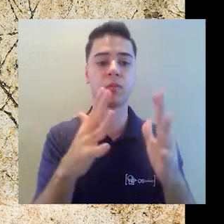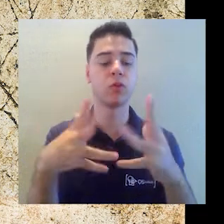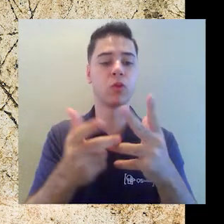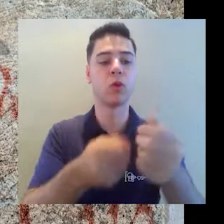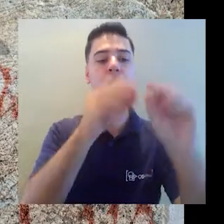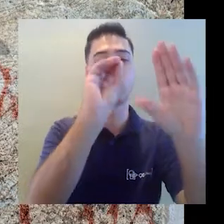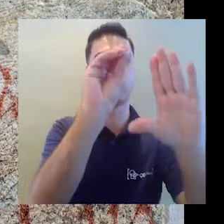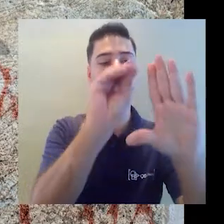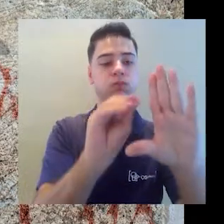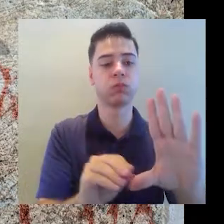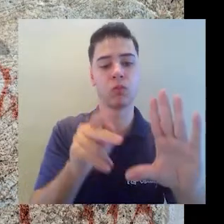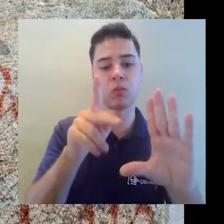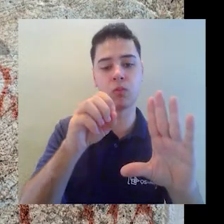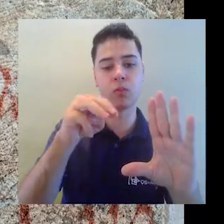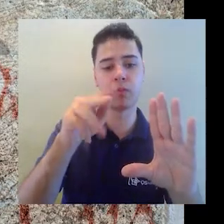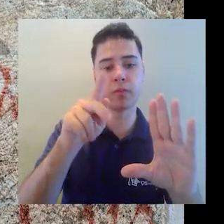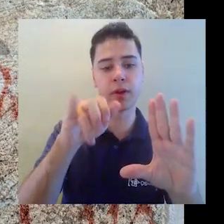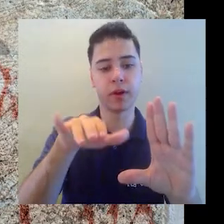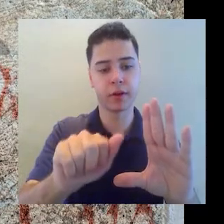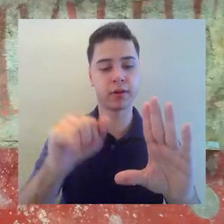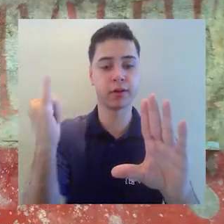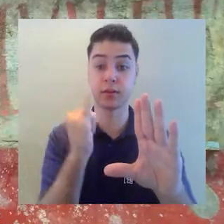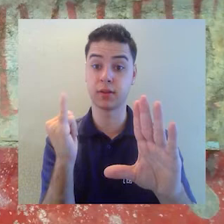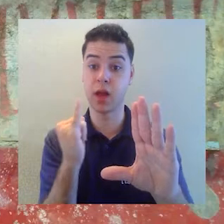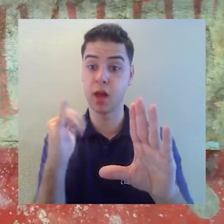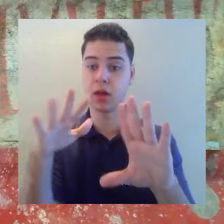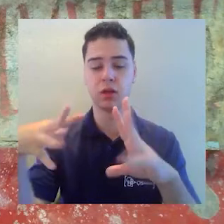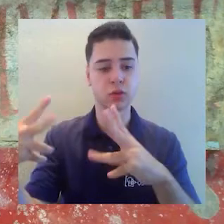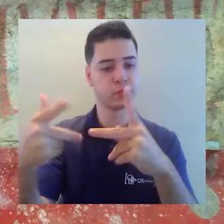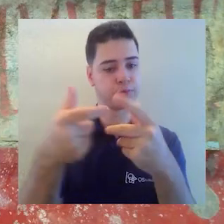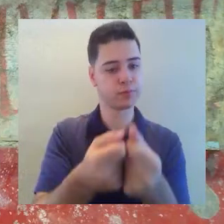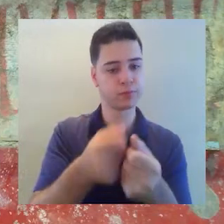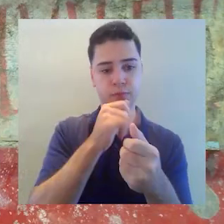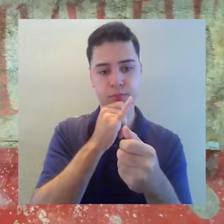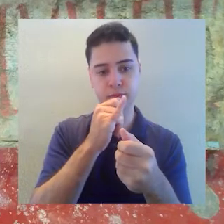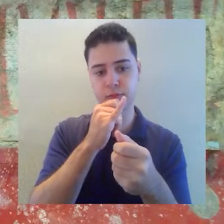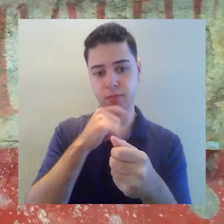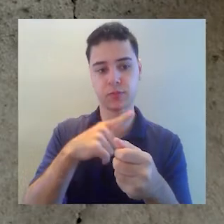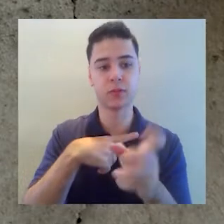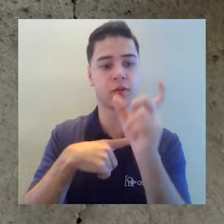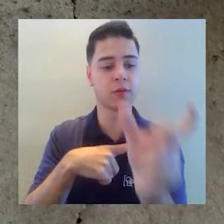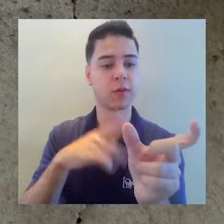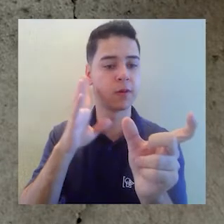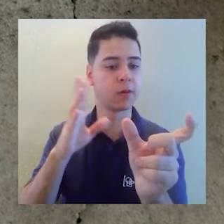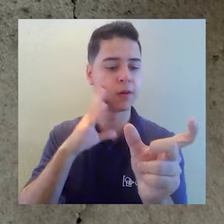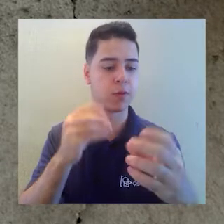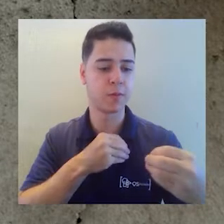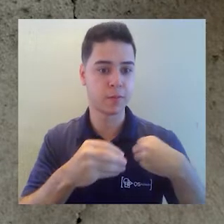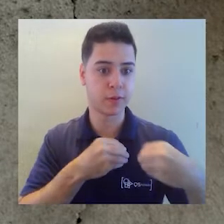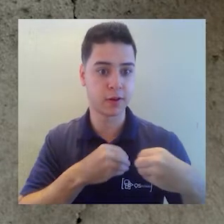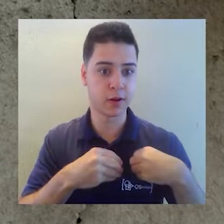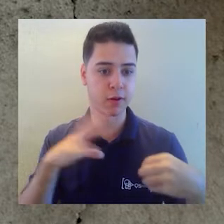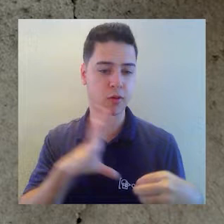conhecidos são as inscrições preservadas das ruínas de Pompeia, na Itália. Os grafites de Pompeia apresentam comentários bem-humorados,